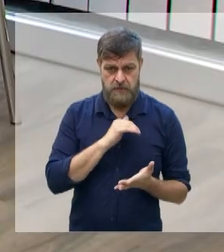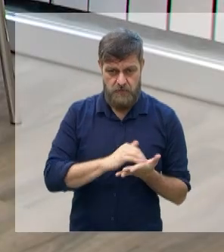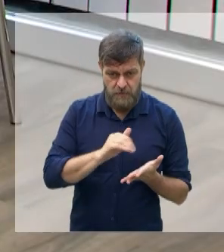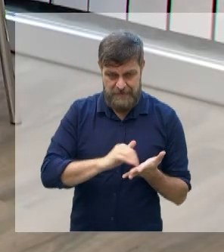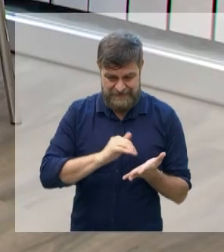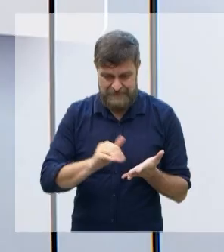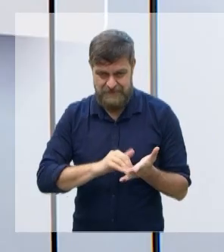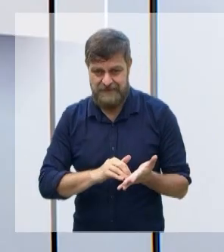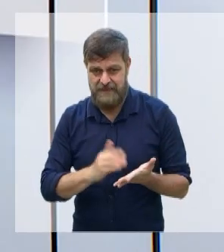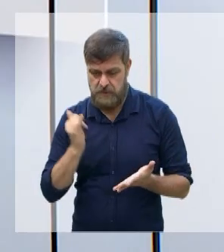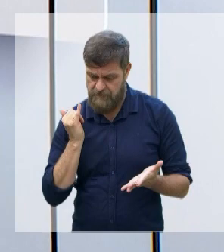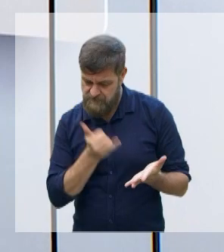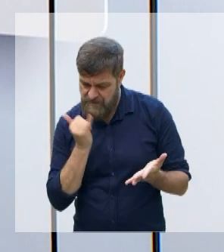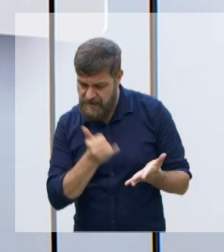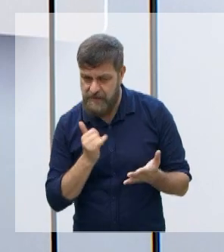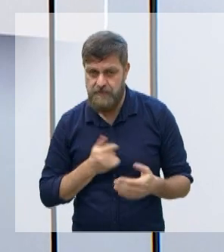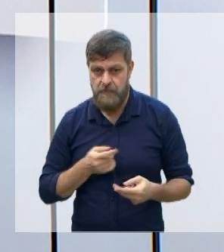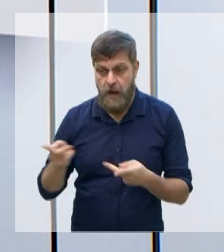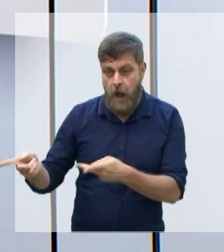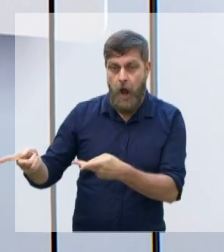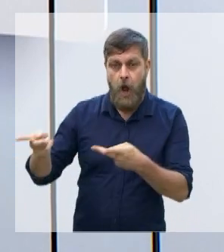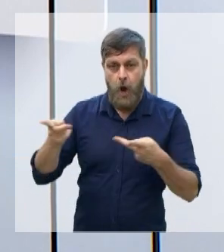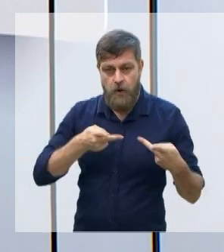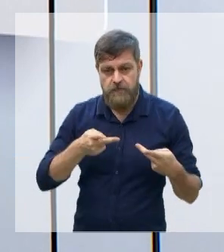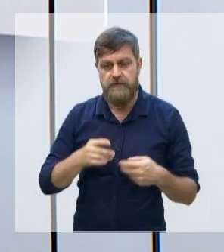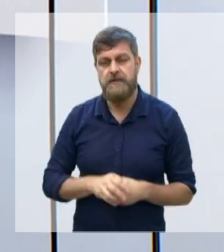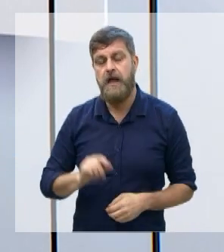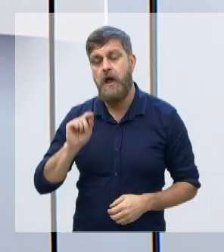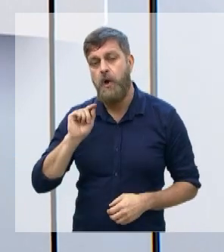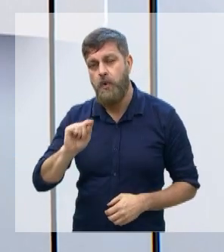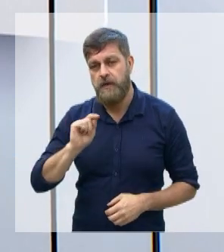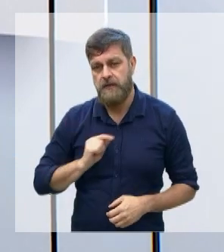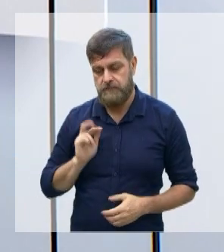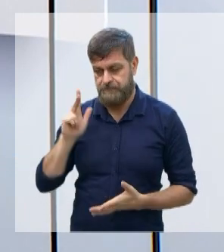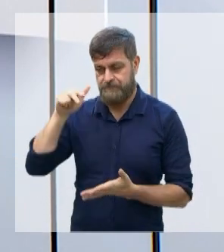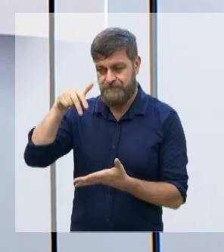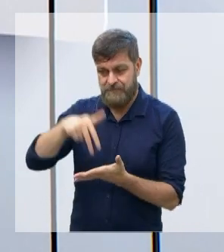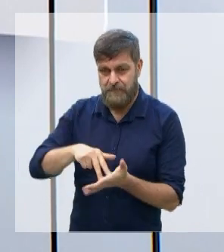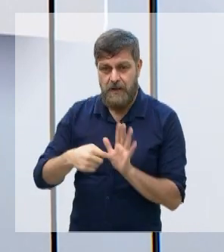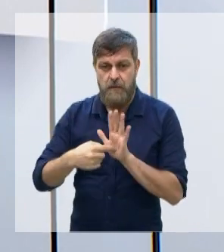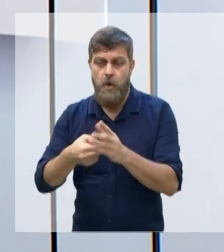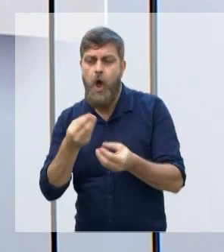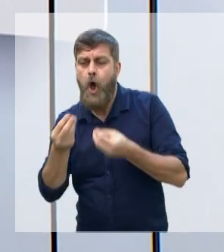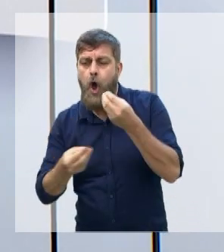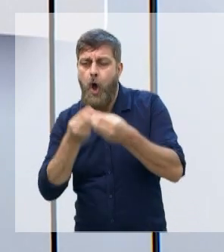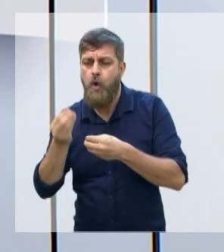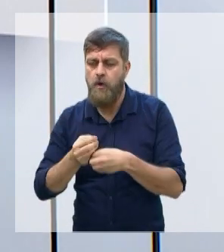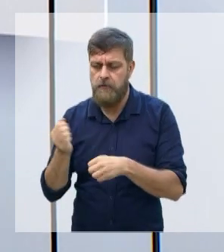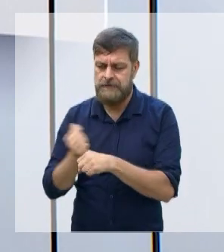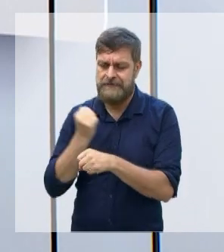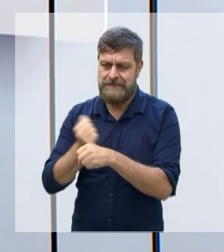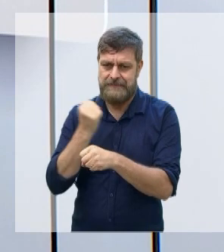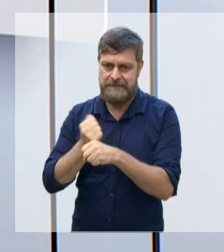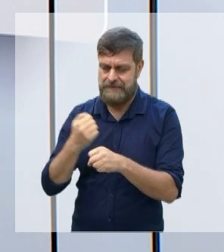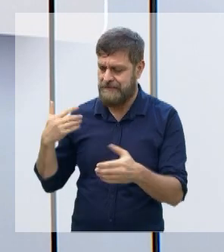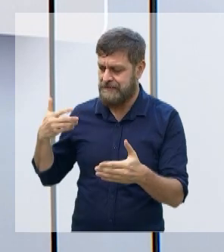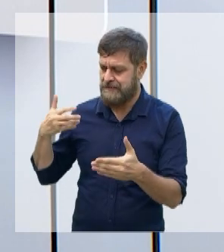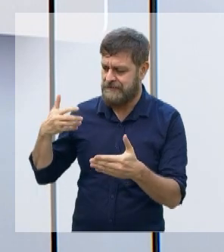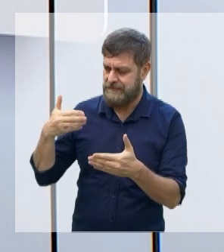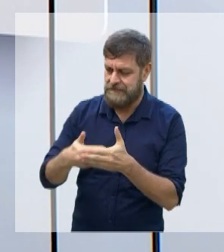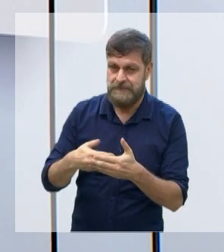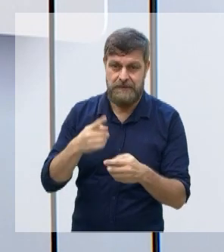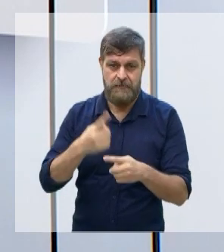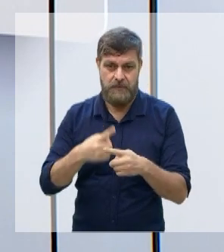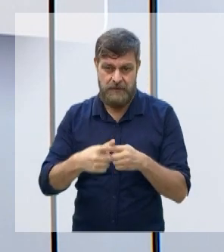urbana pra ele fazer um convite ao secretário para que vem aqui fazer um panorama de como está as obras pra até por